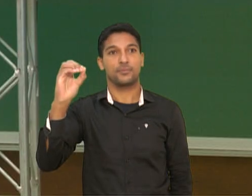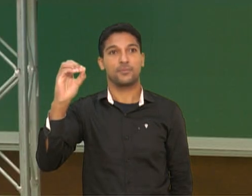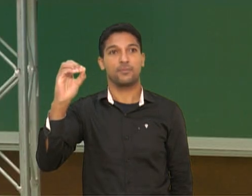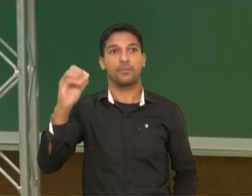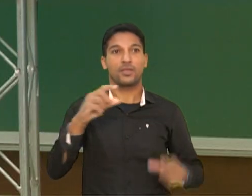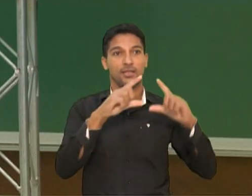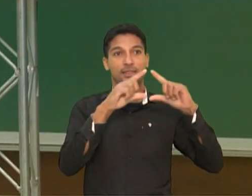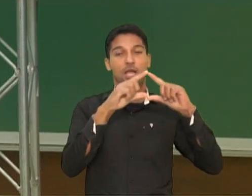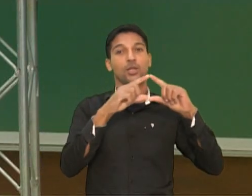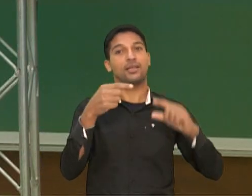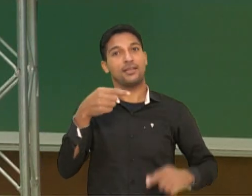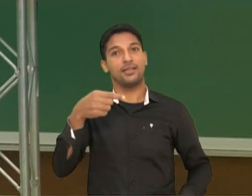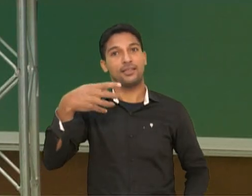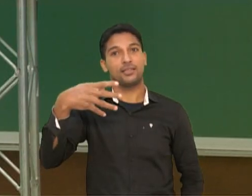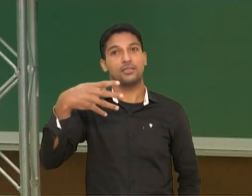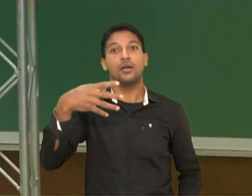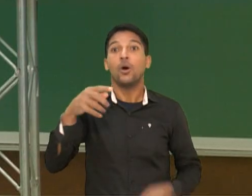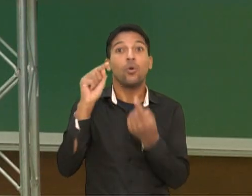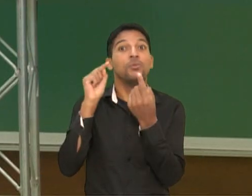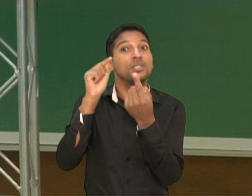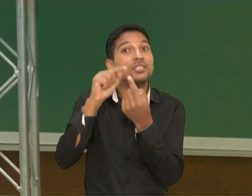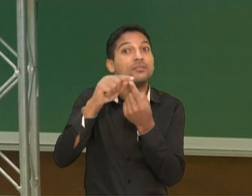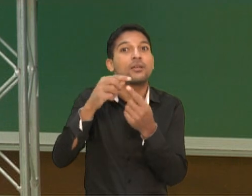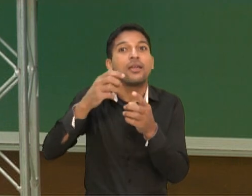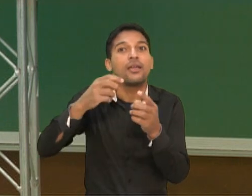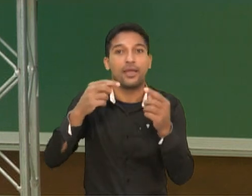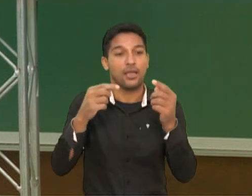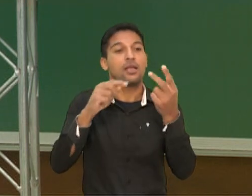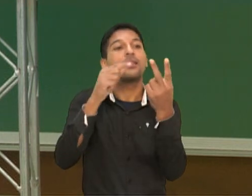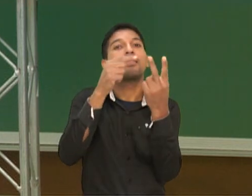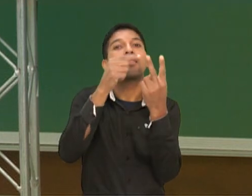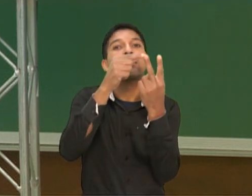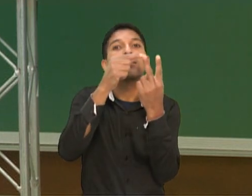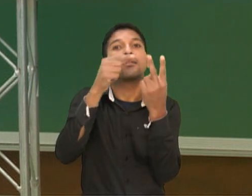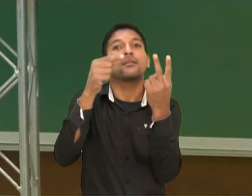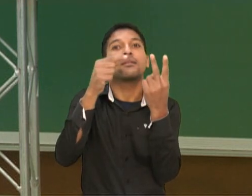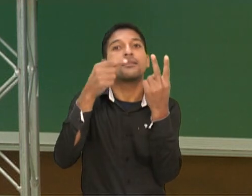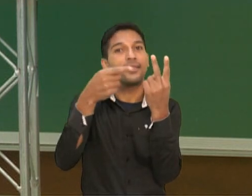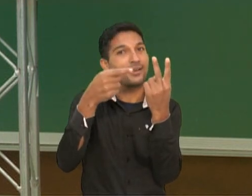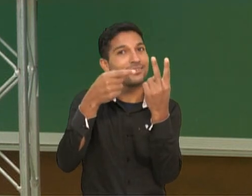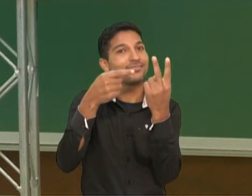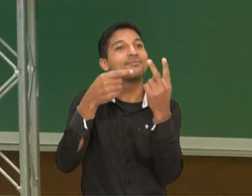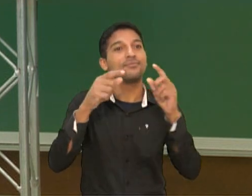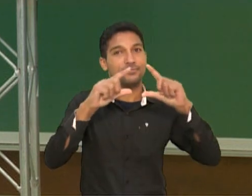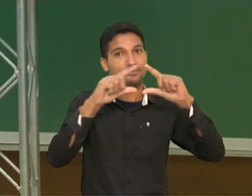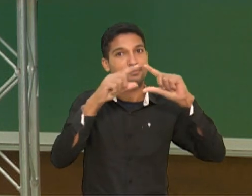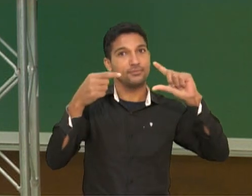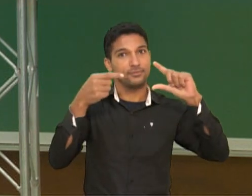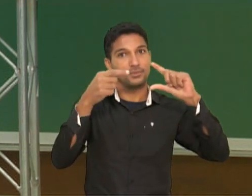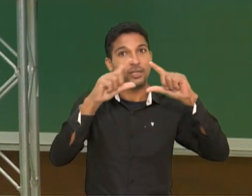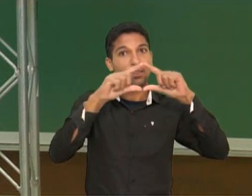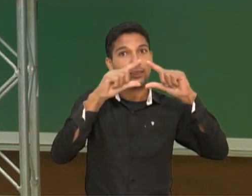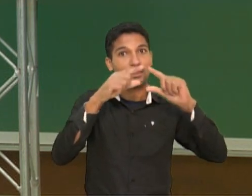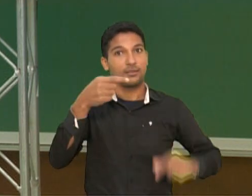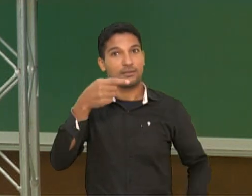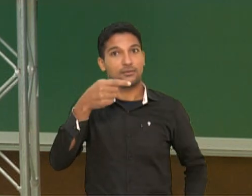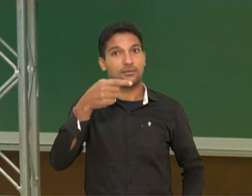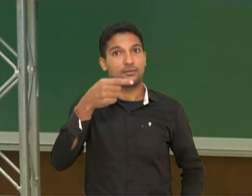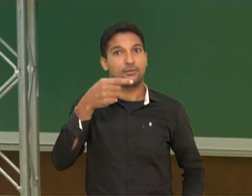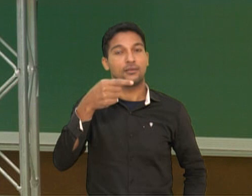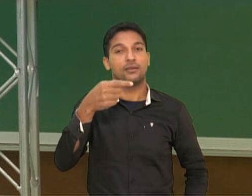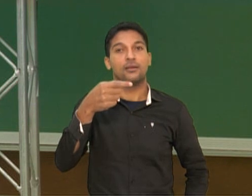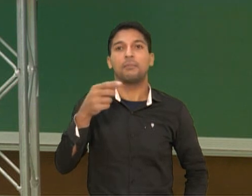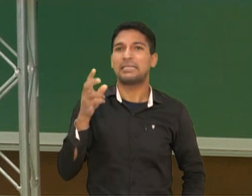fosse negativo, porque esse é o objetivo da aula, tá bom, gente? Mas quando vocês estiverem resolvendo qualquer equação, isso não vai acontecer